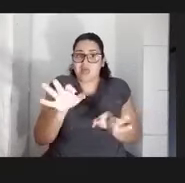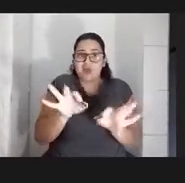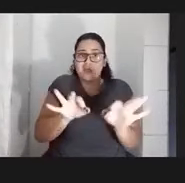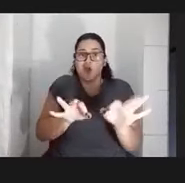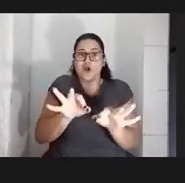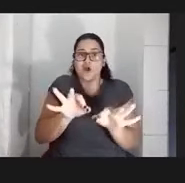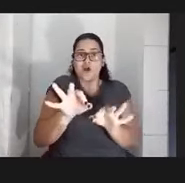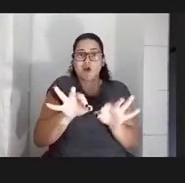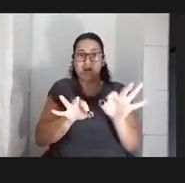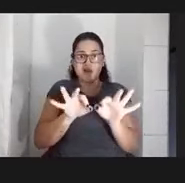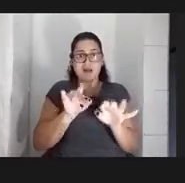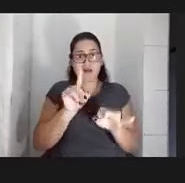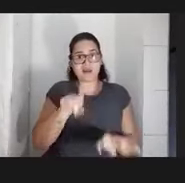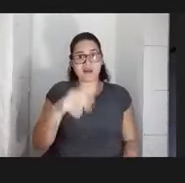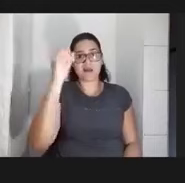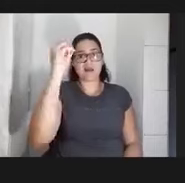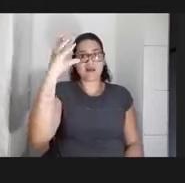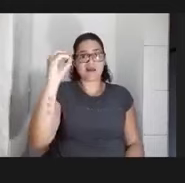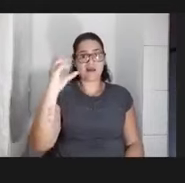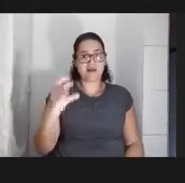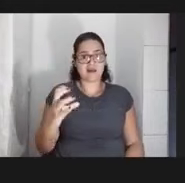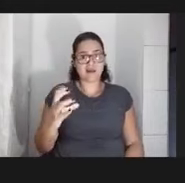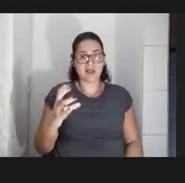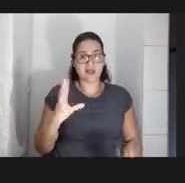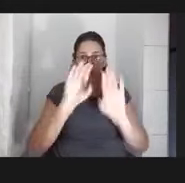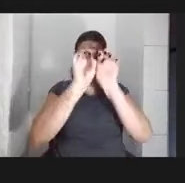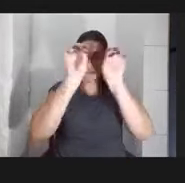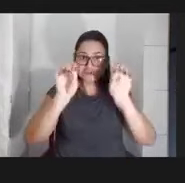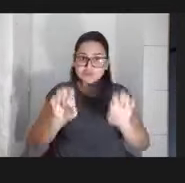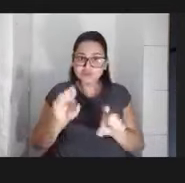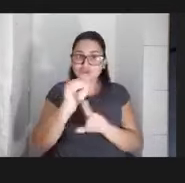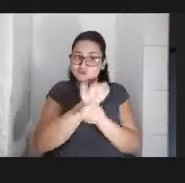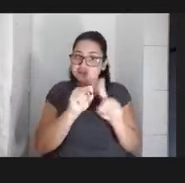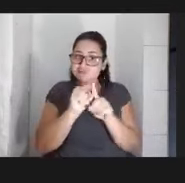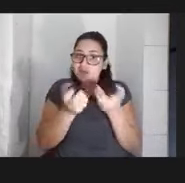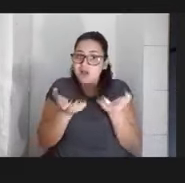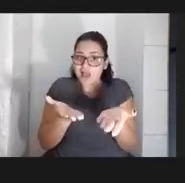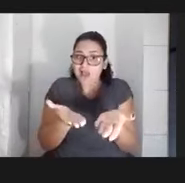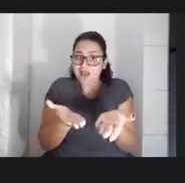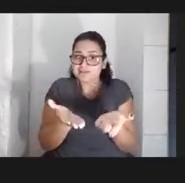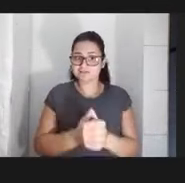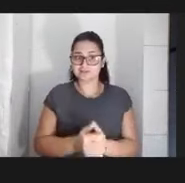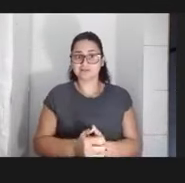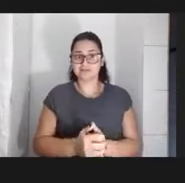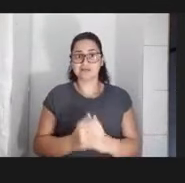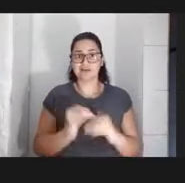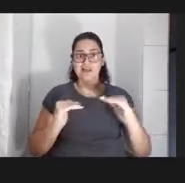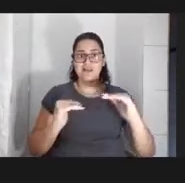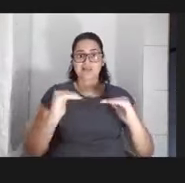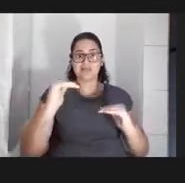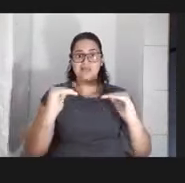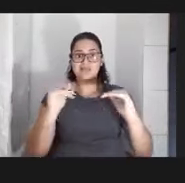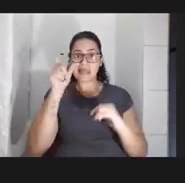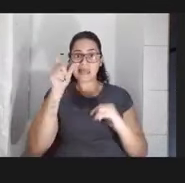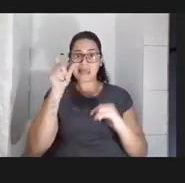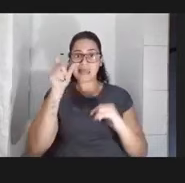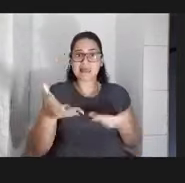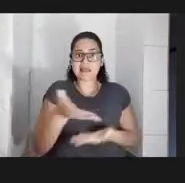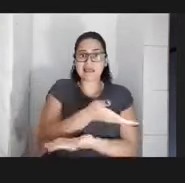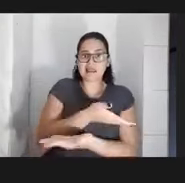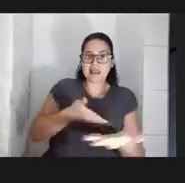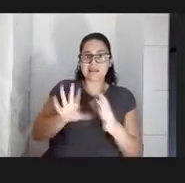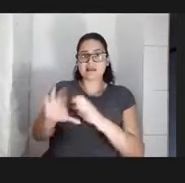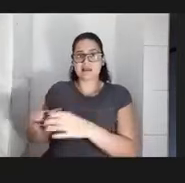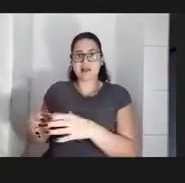numa lógica de uma estrutura social, né? Equilibrar os interesses das classes, né? E